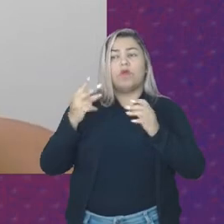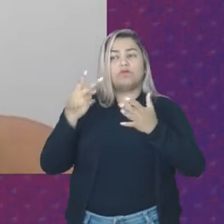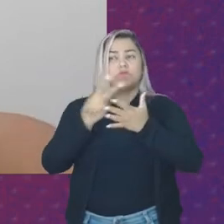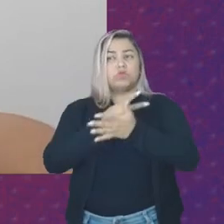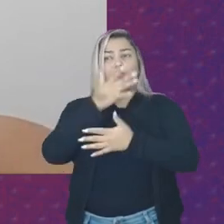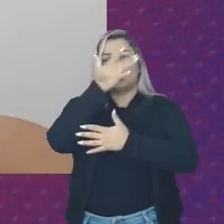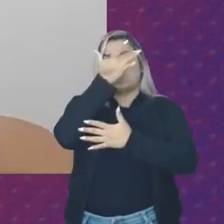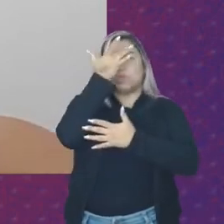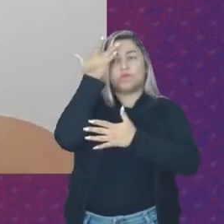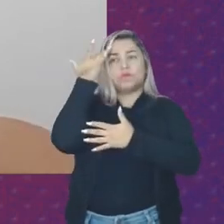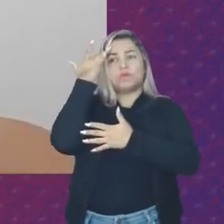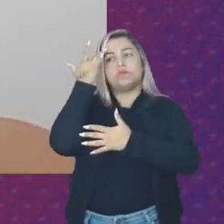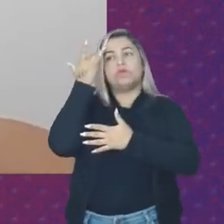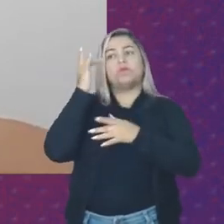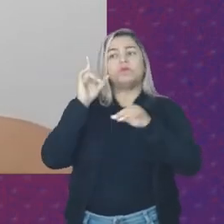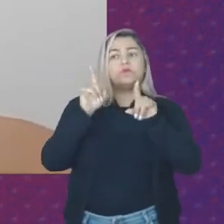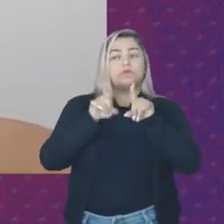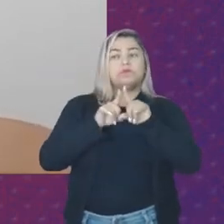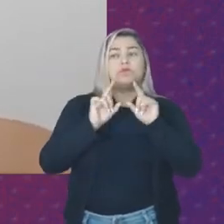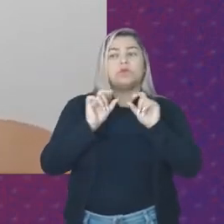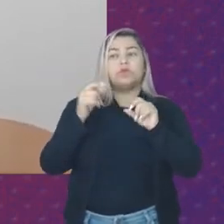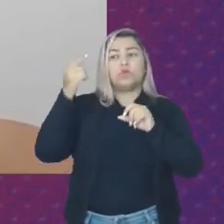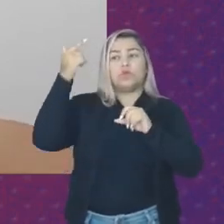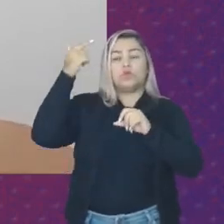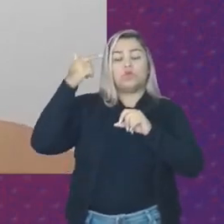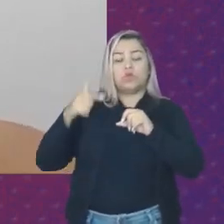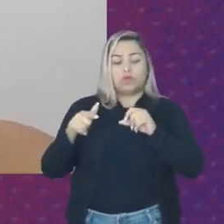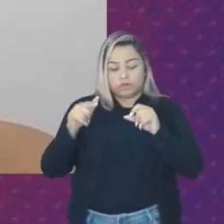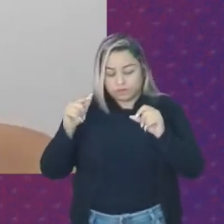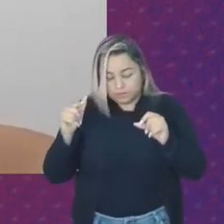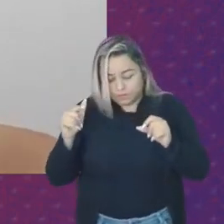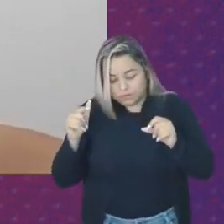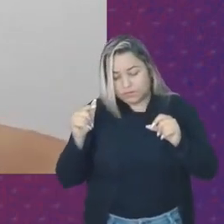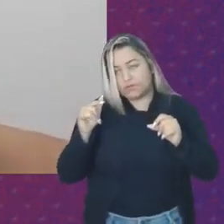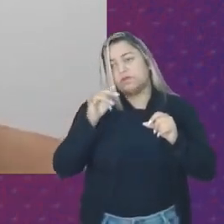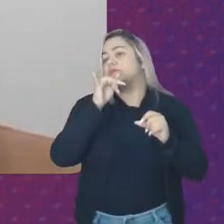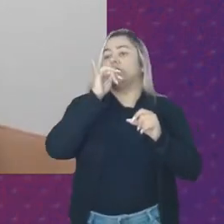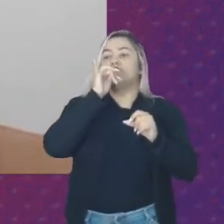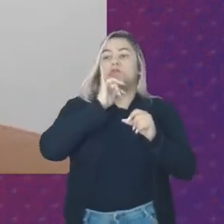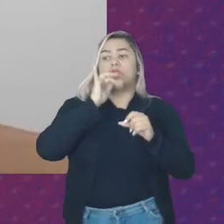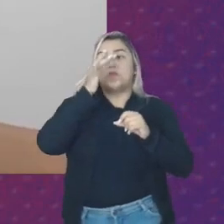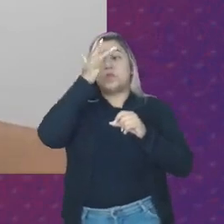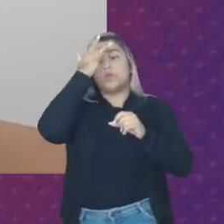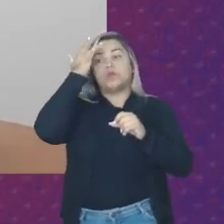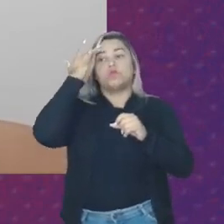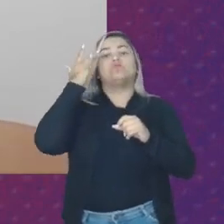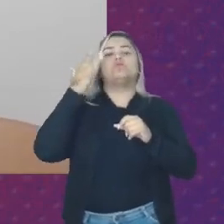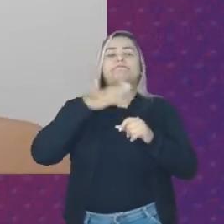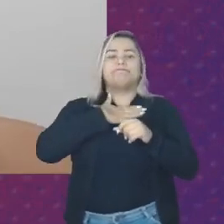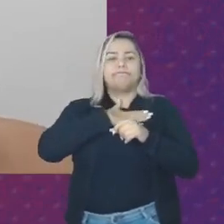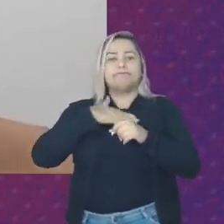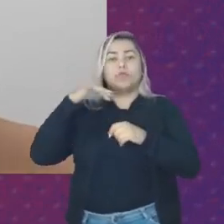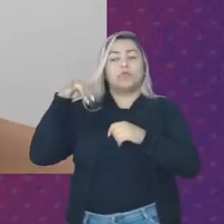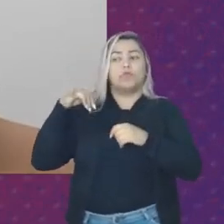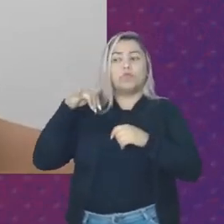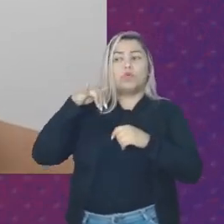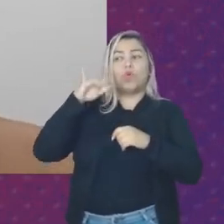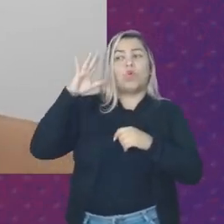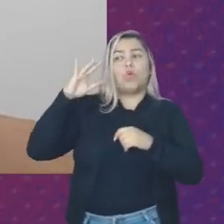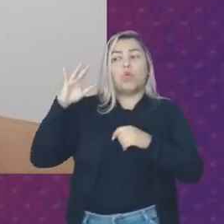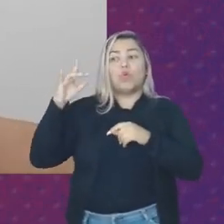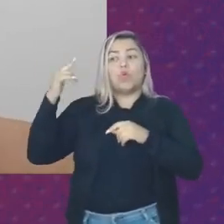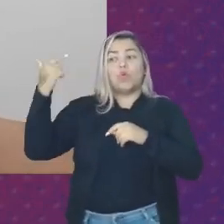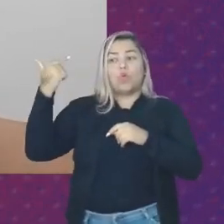pessoas que estão em outra condição, como, por exemplo, pessoas que gostam de viajar, descobrir novos lugares,